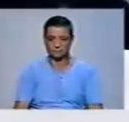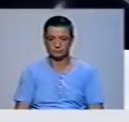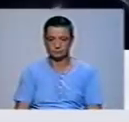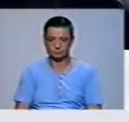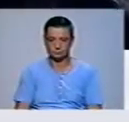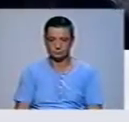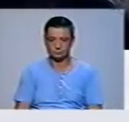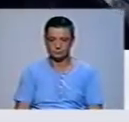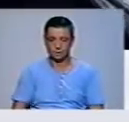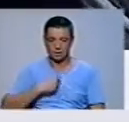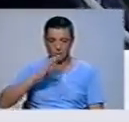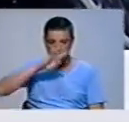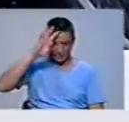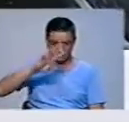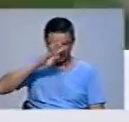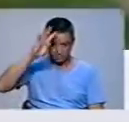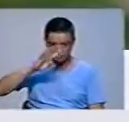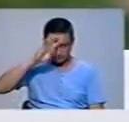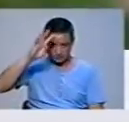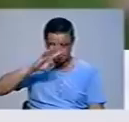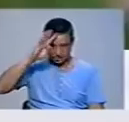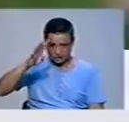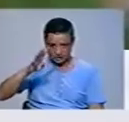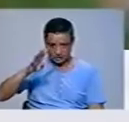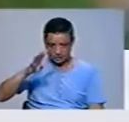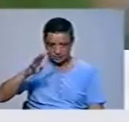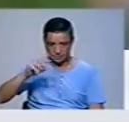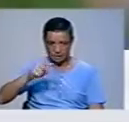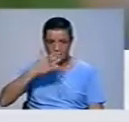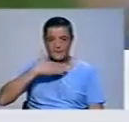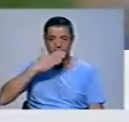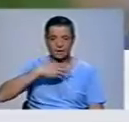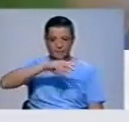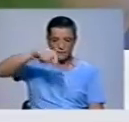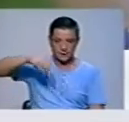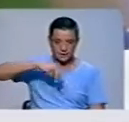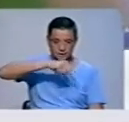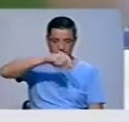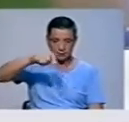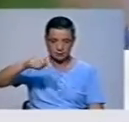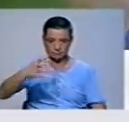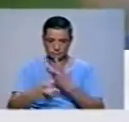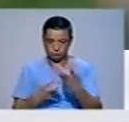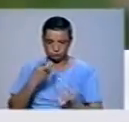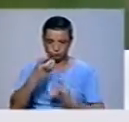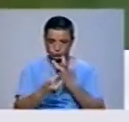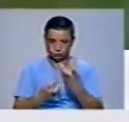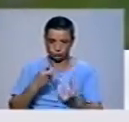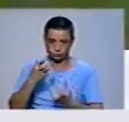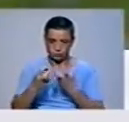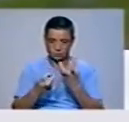Ah, e eu estava tão distraída que a nossa farinha cozinhasse,